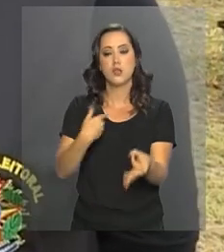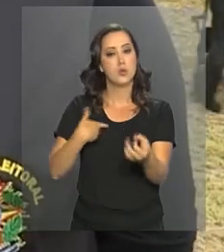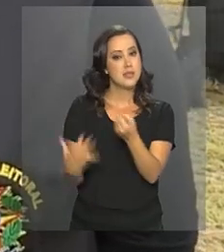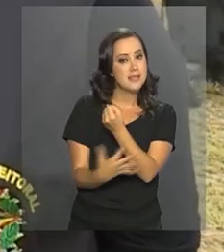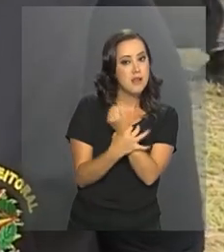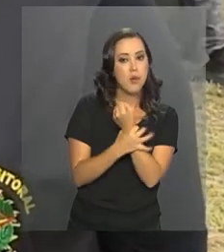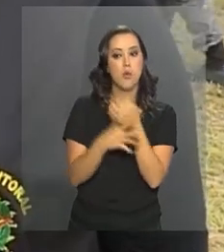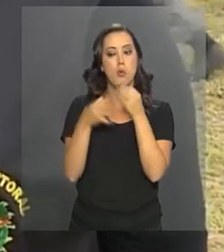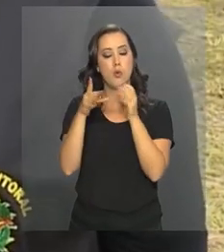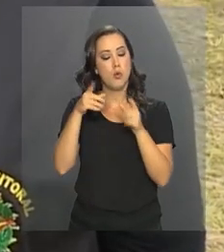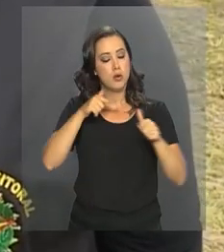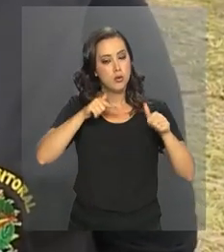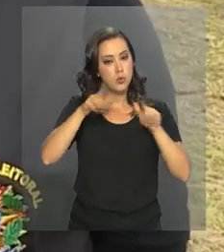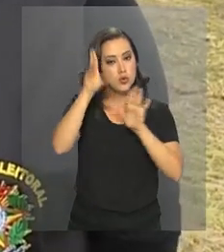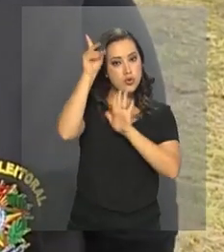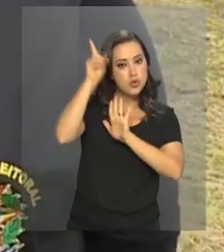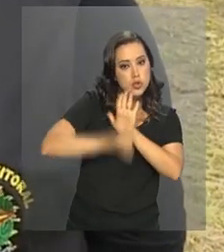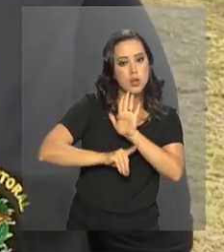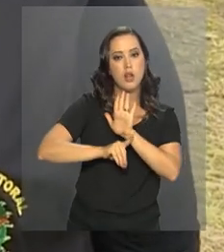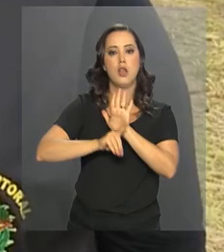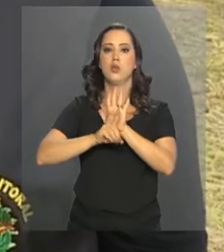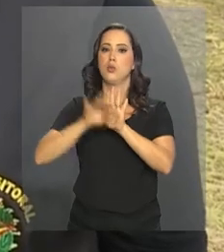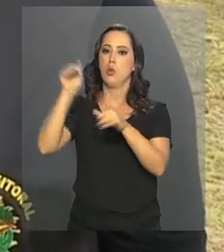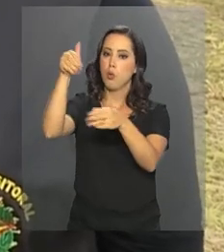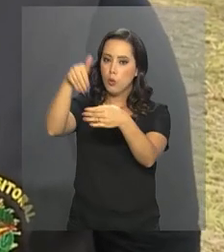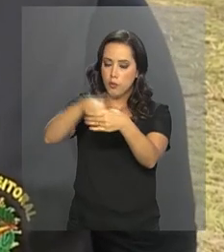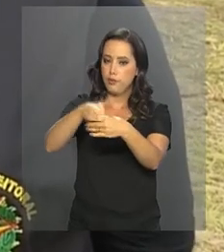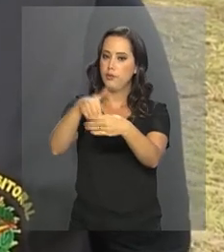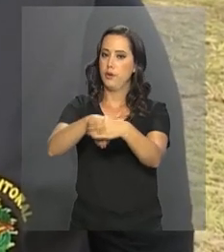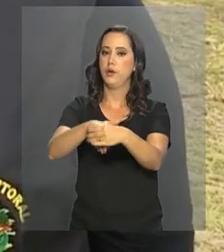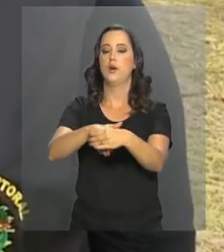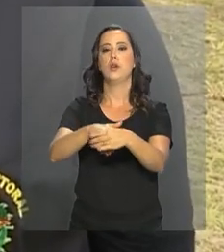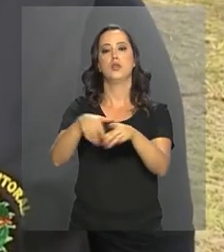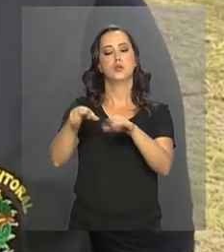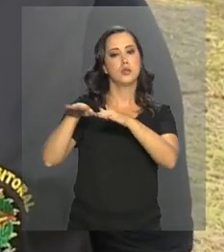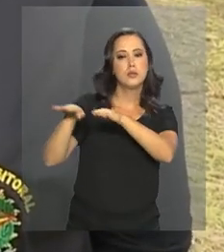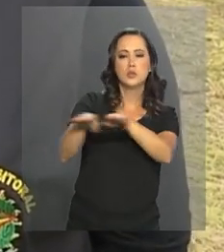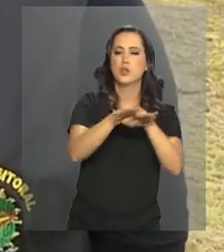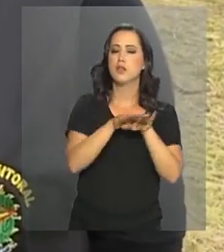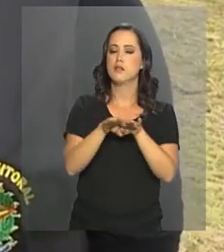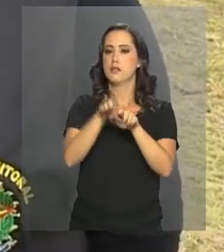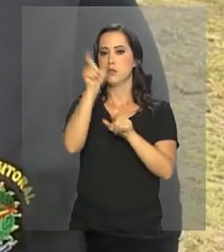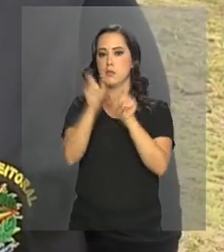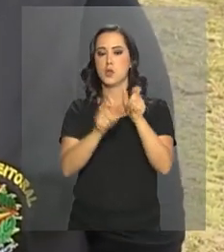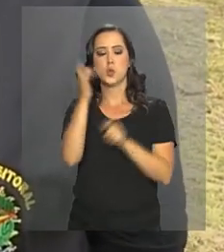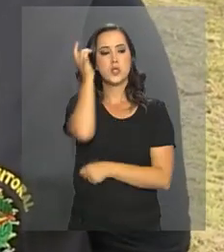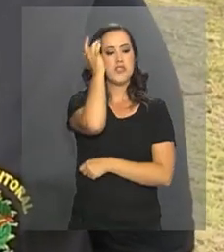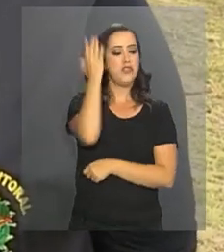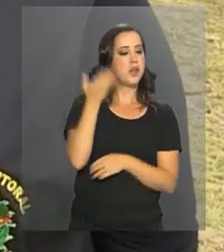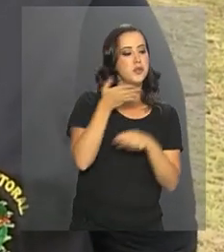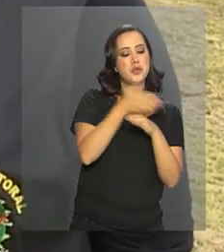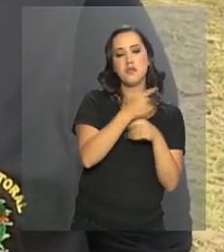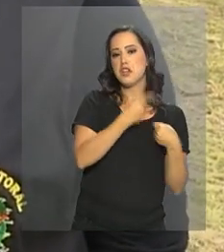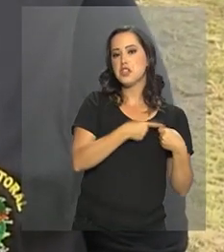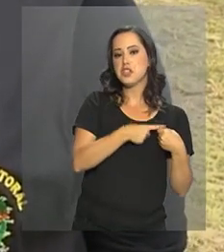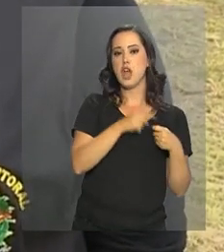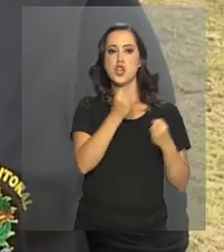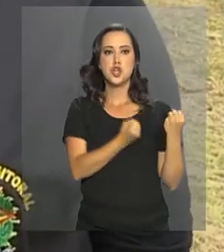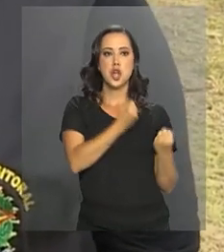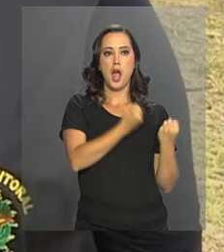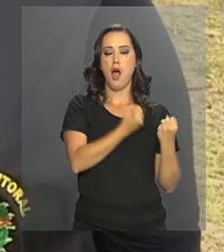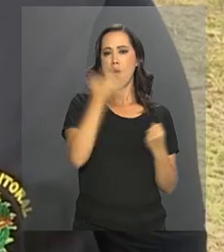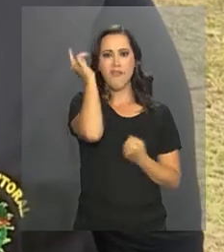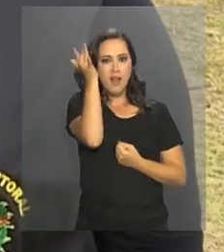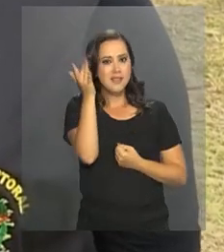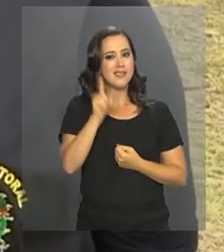do voto exercício da democracia não só para as pessoas que têm um acesso mais fácil aqui na cidade que tem o carro com